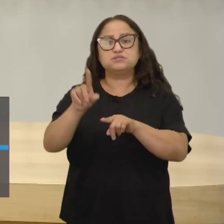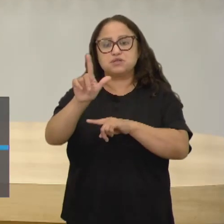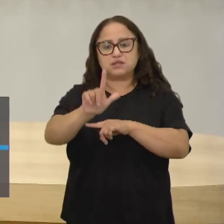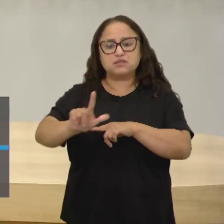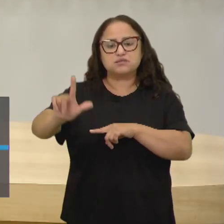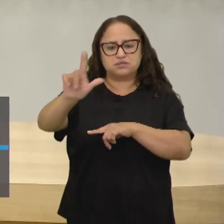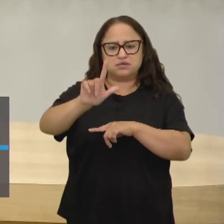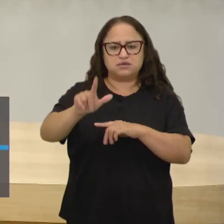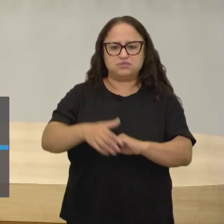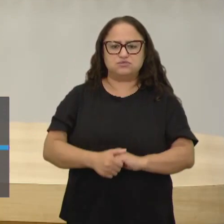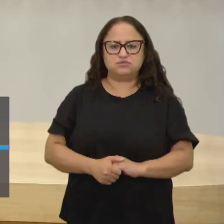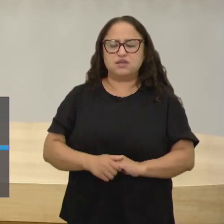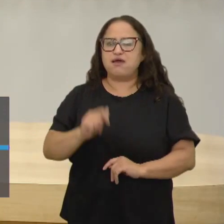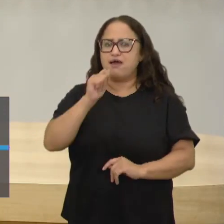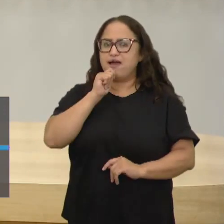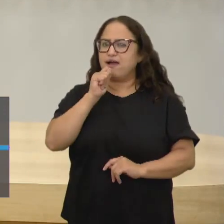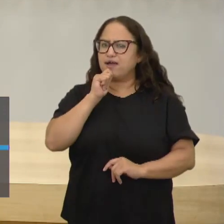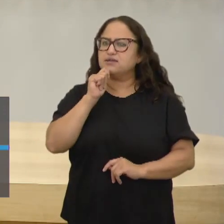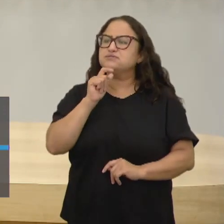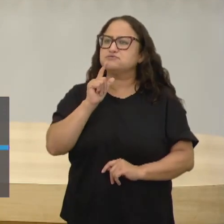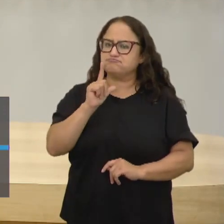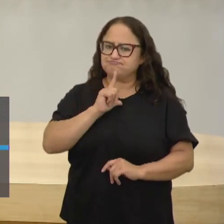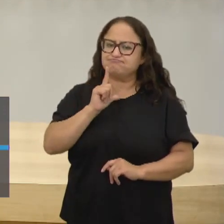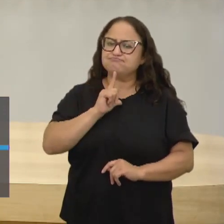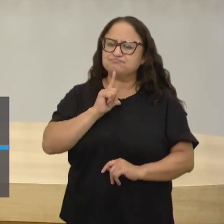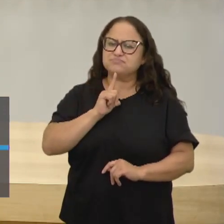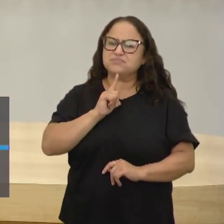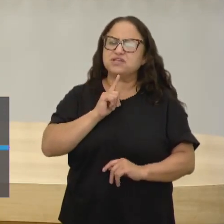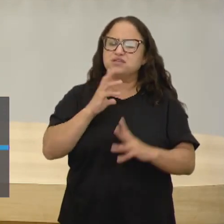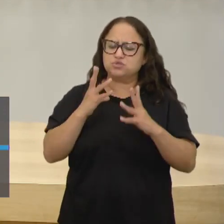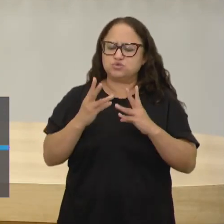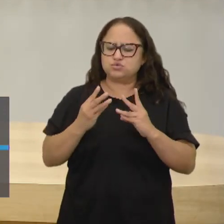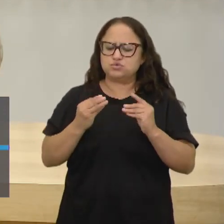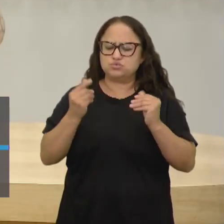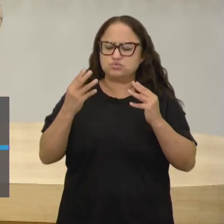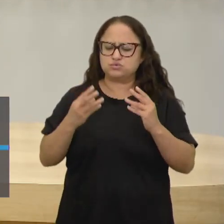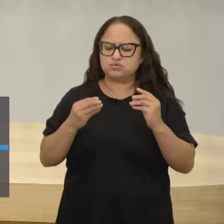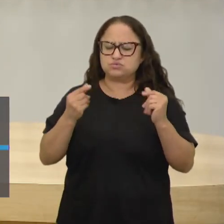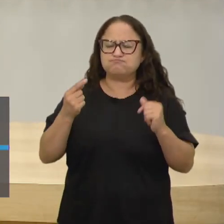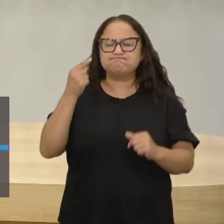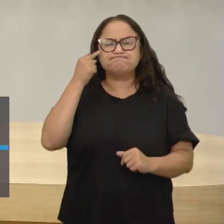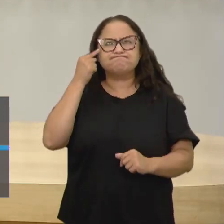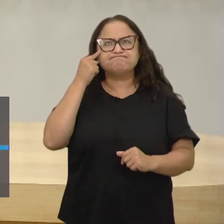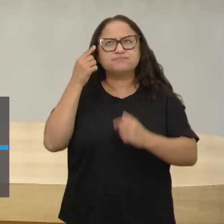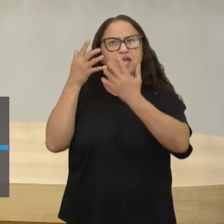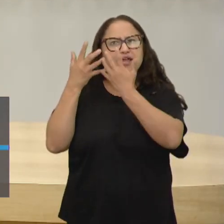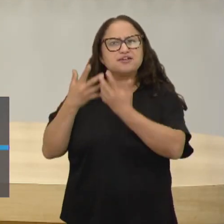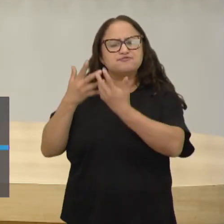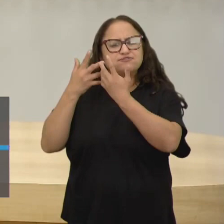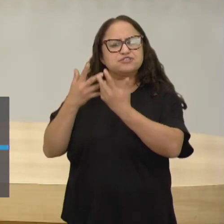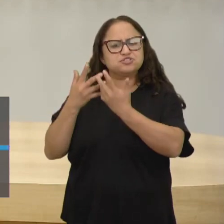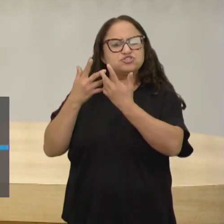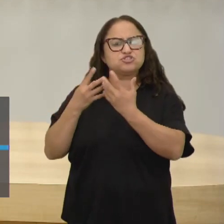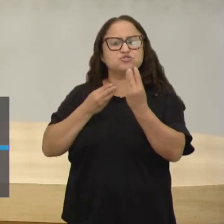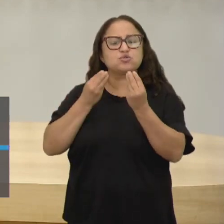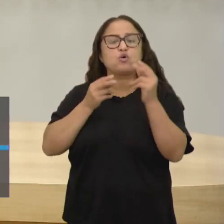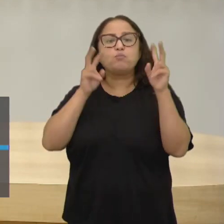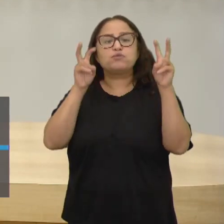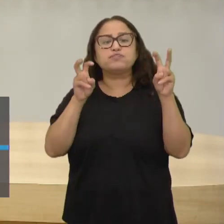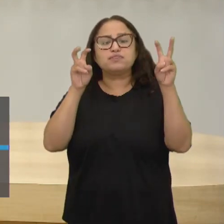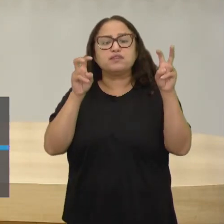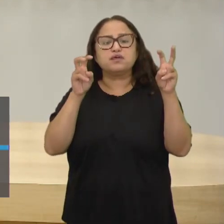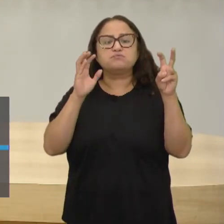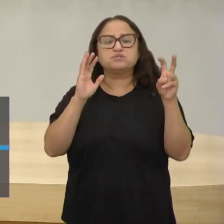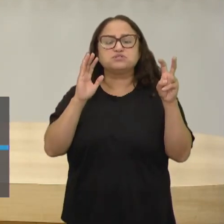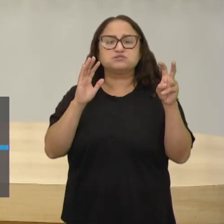literários, né? Ainda assim têm nuances, né, que nos fazem refletir em temas que são muito